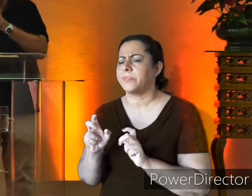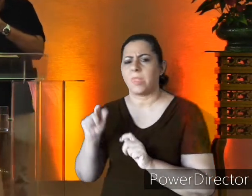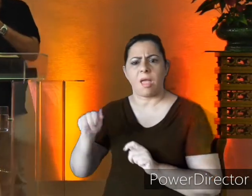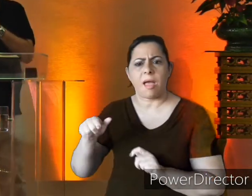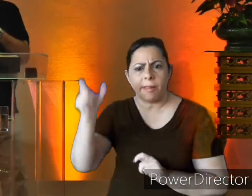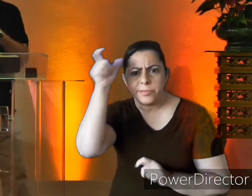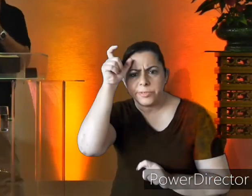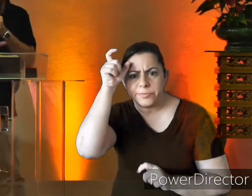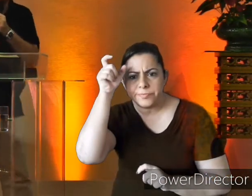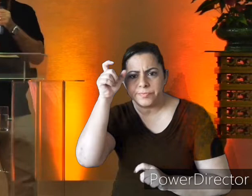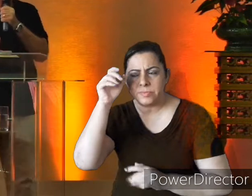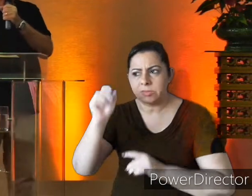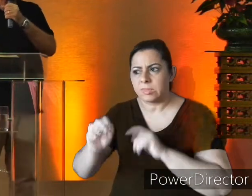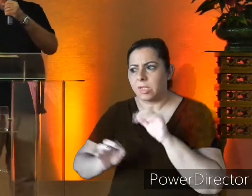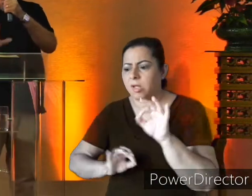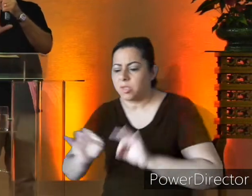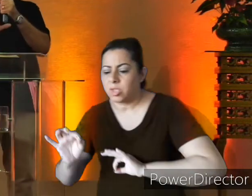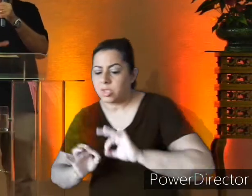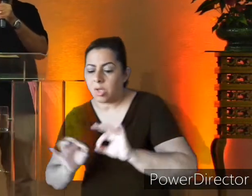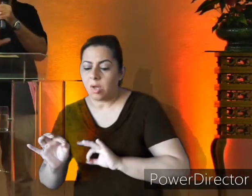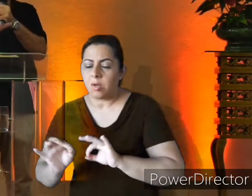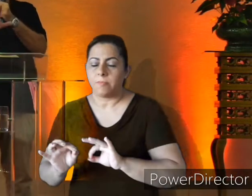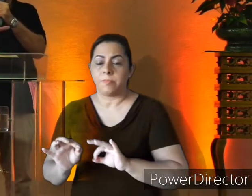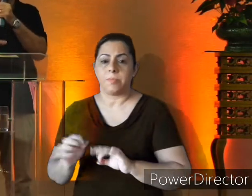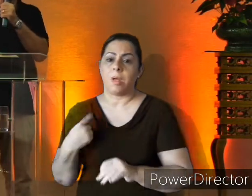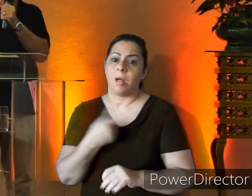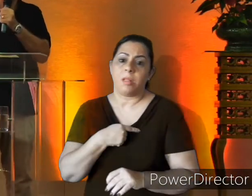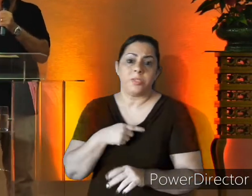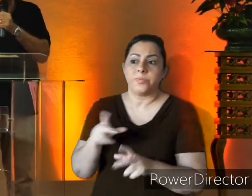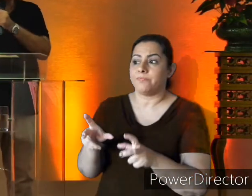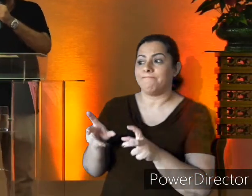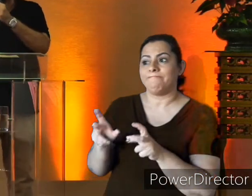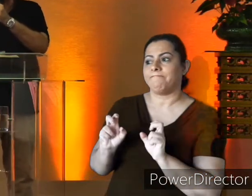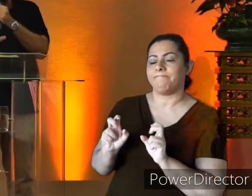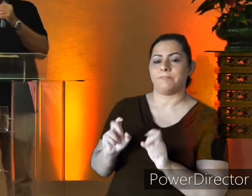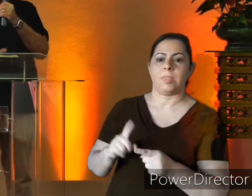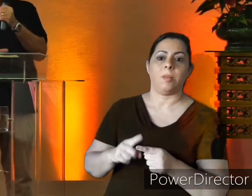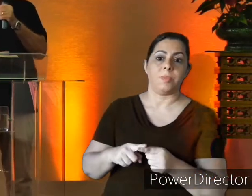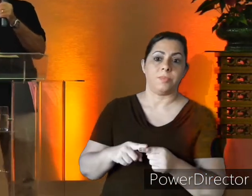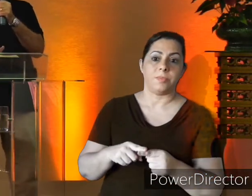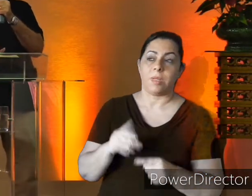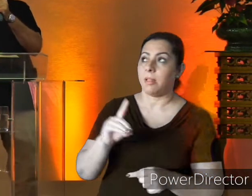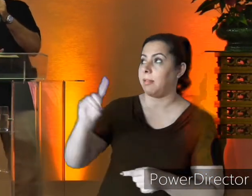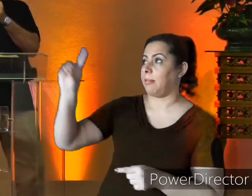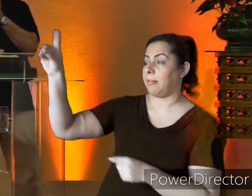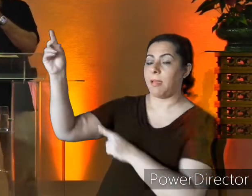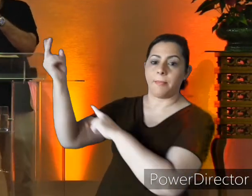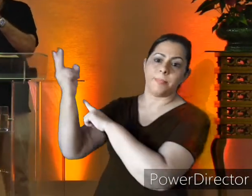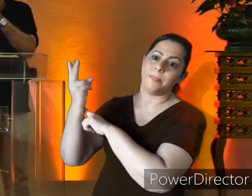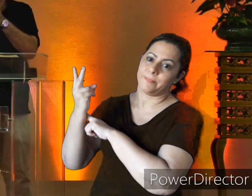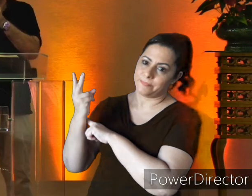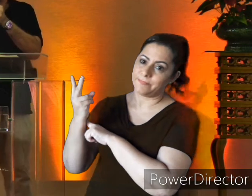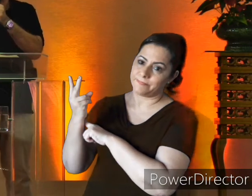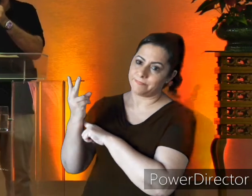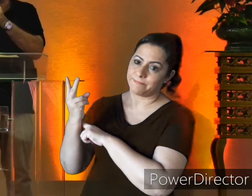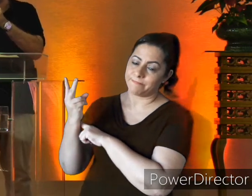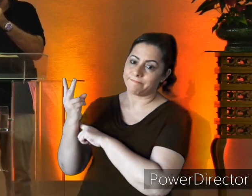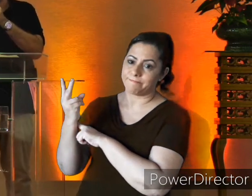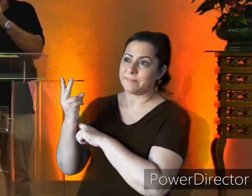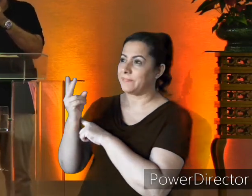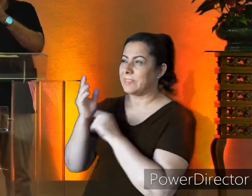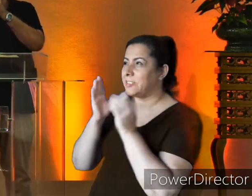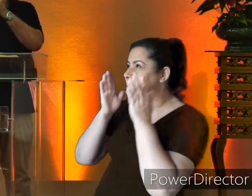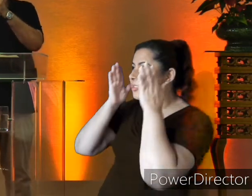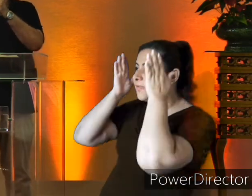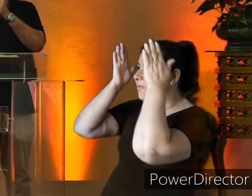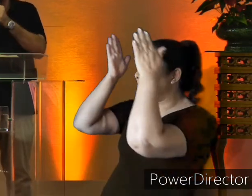ataques, mas é porque estamos justamente sendo guardados por Deus, porque estamos buscando a Deus em todo o